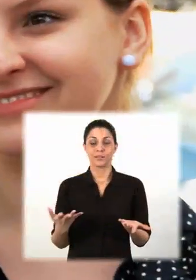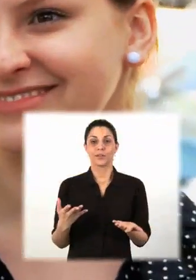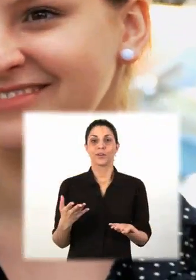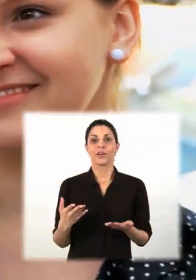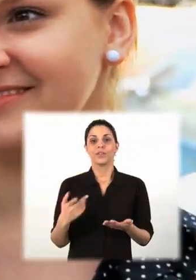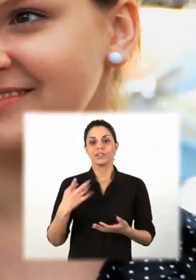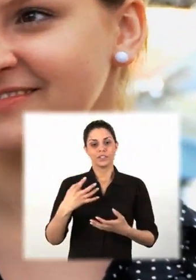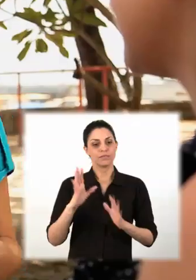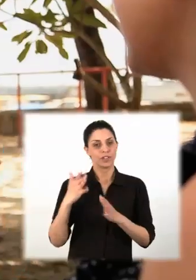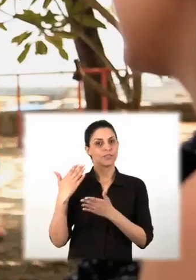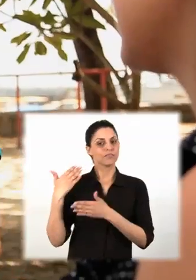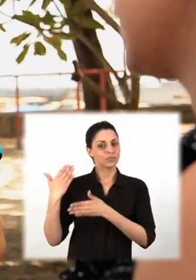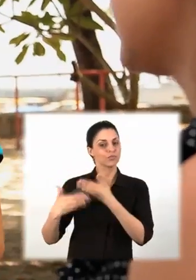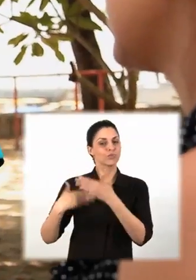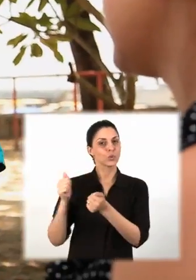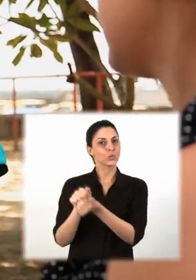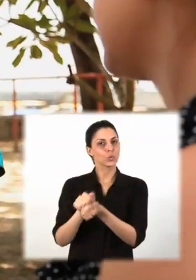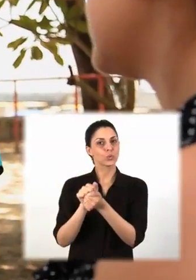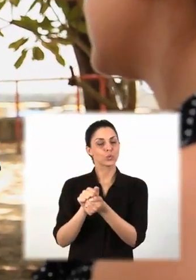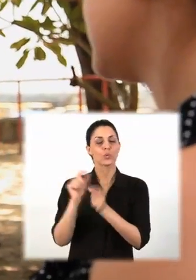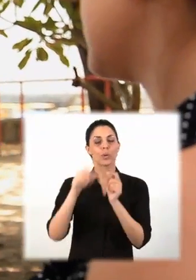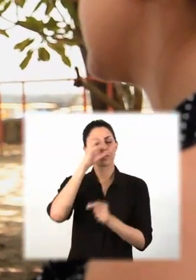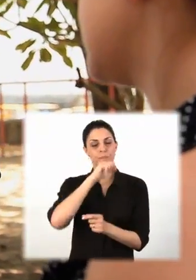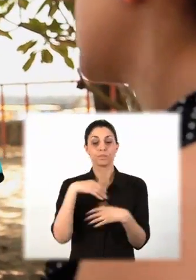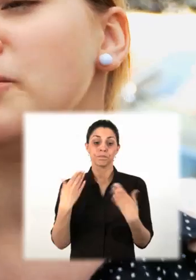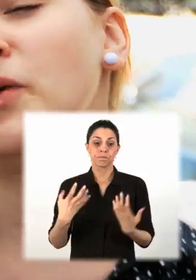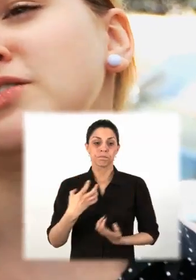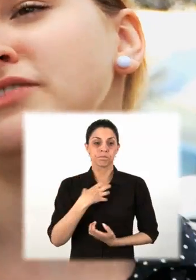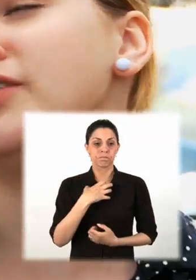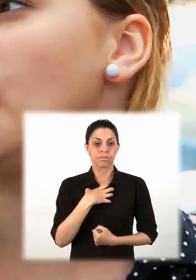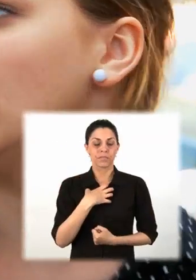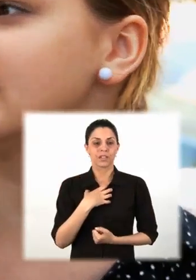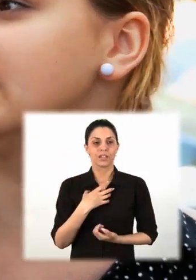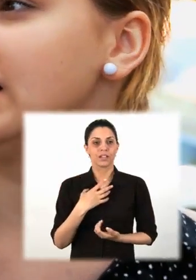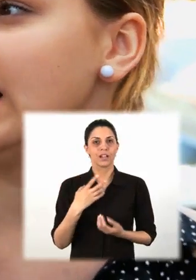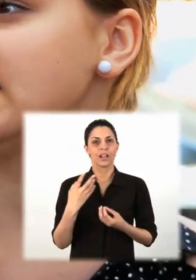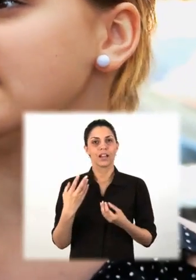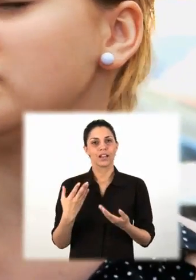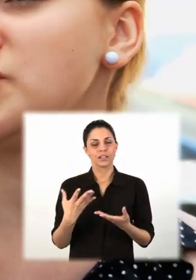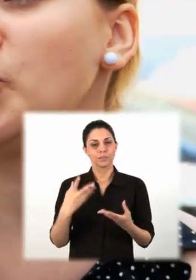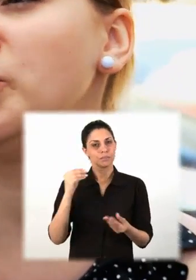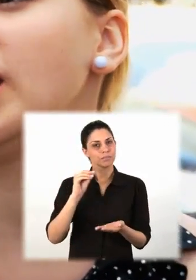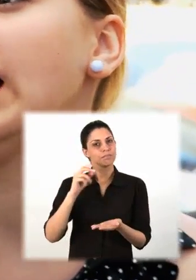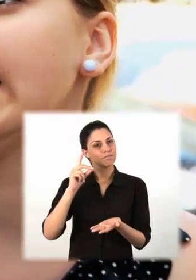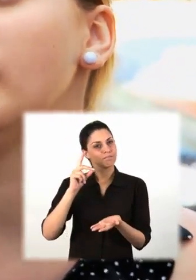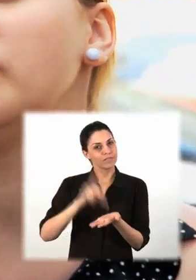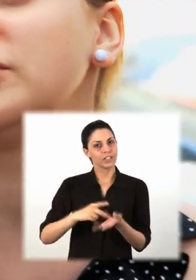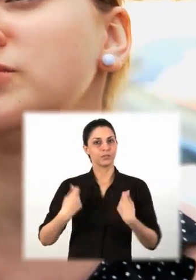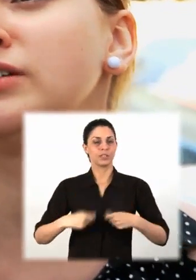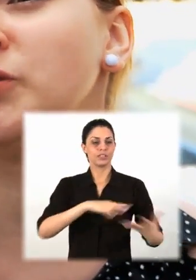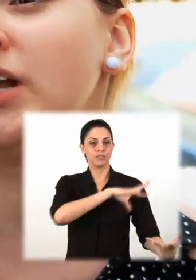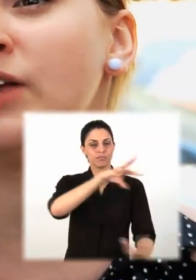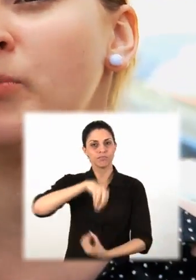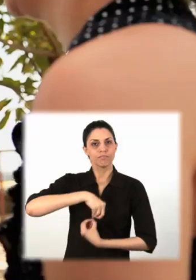Bom, Ângela, então o que ficou pra você desses momentos que a gente passou juntos até agora? Bom, acho que ficou assim essa questão de incorporar, né, o